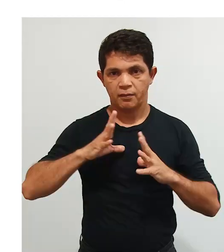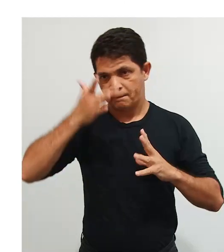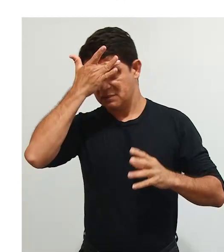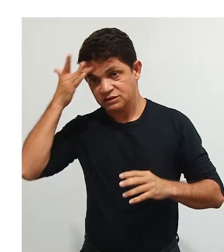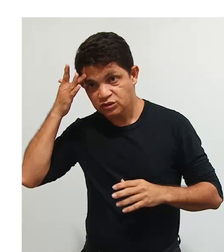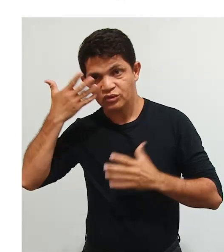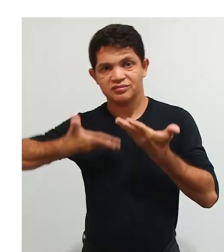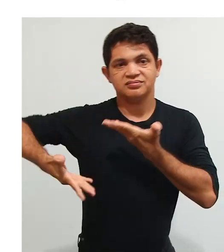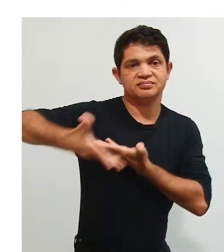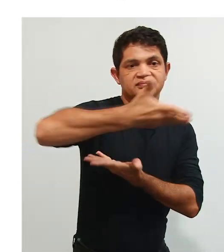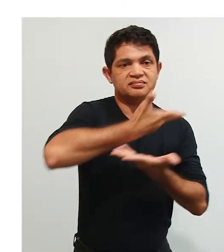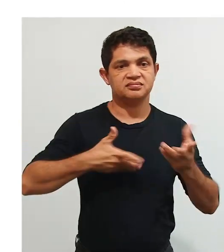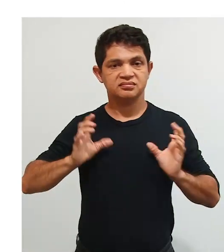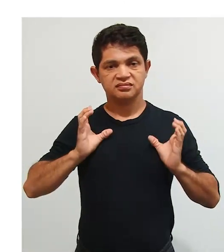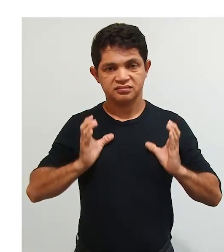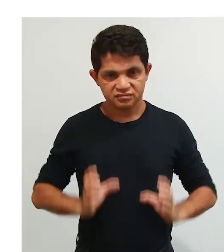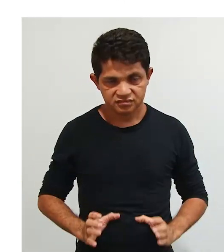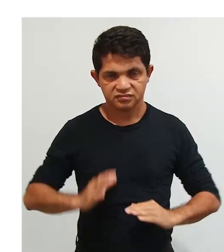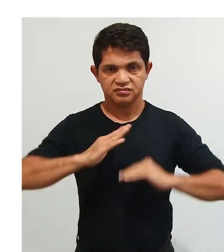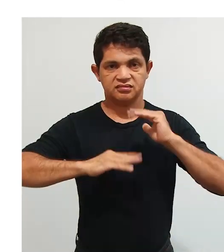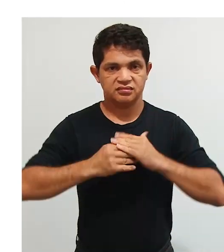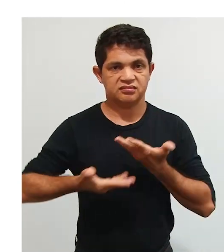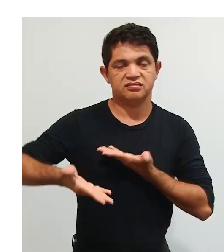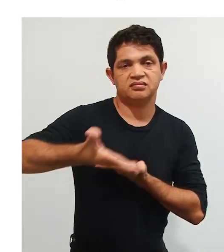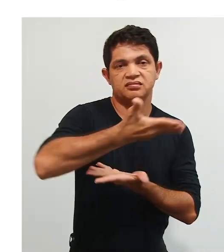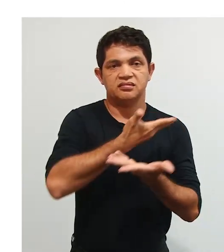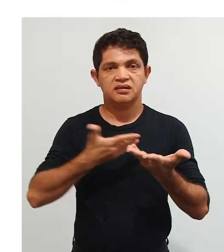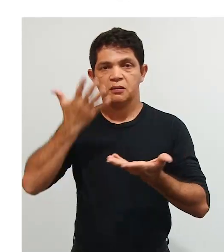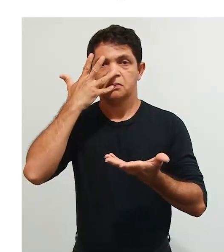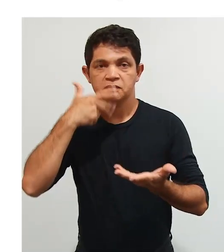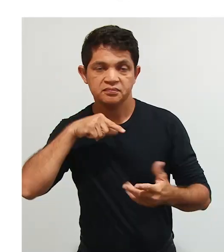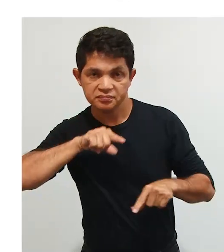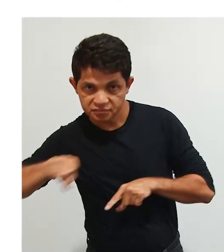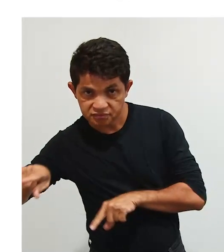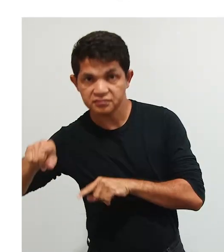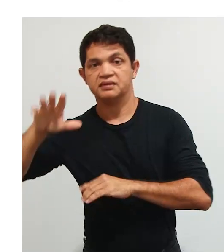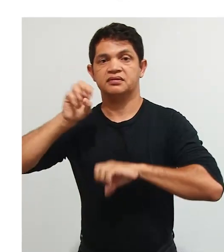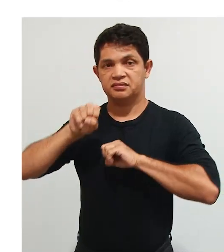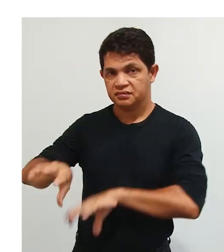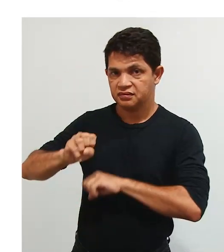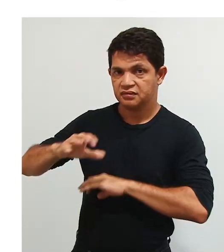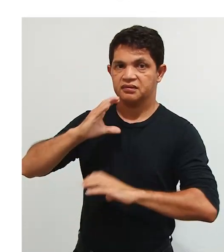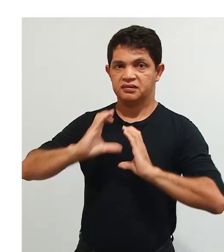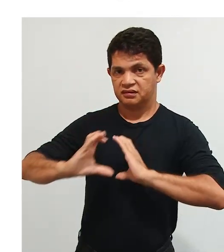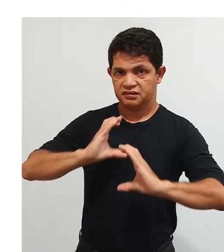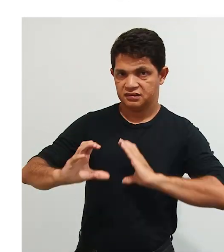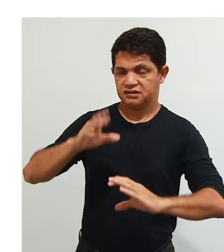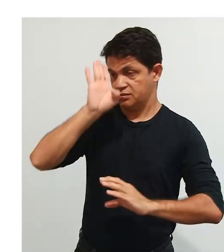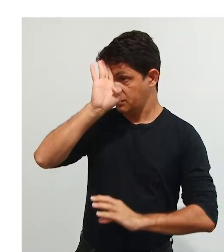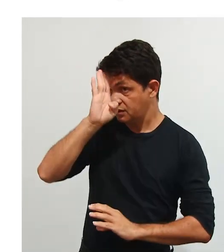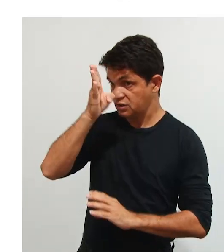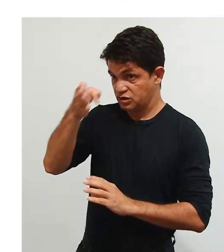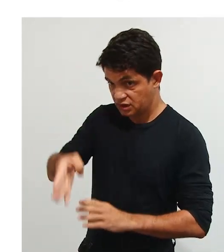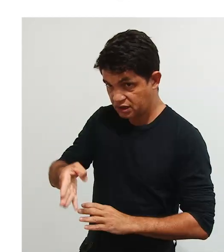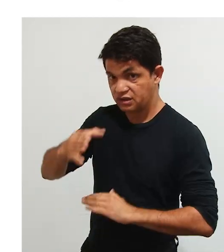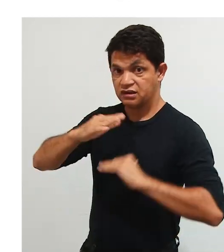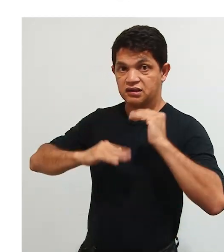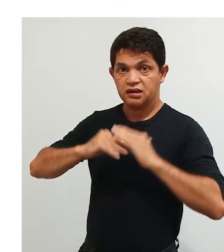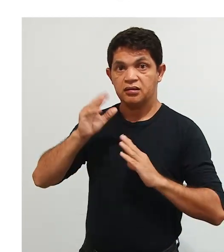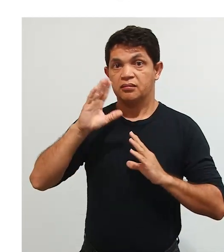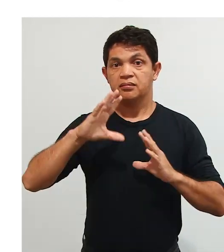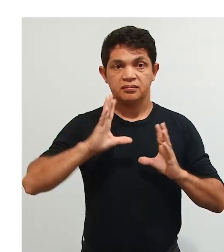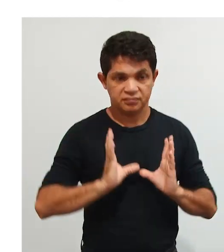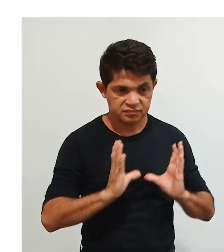ela também apoia a construir uma confiança. Então, quando a gente se comunica de uma maneira direta, uma maneira